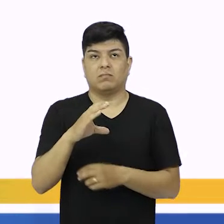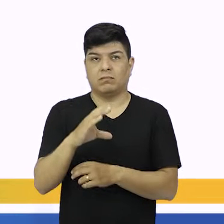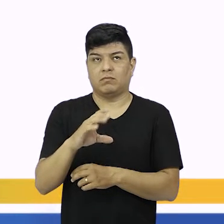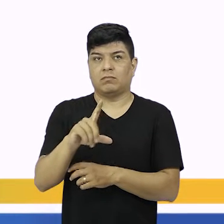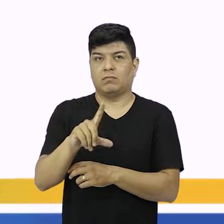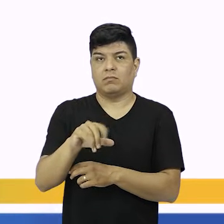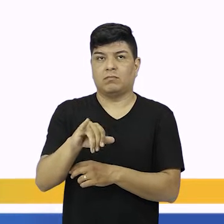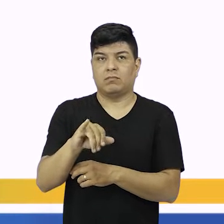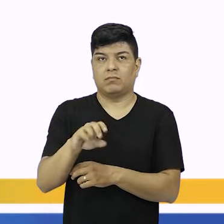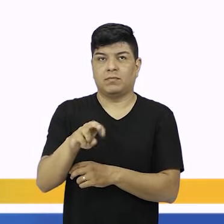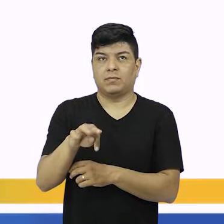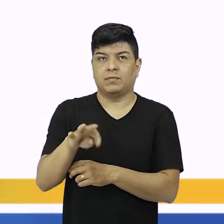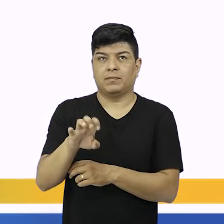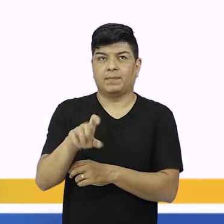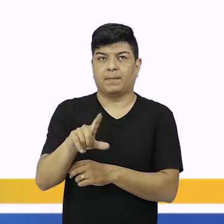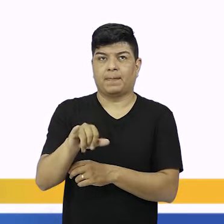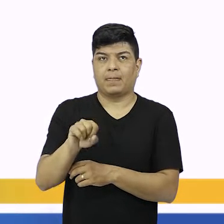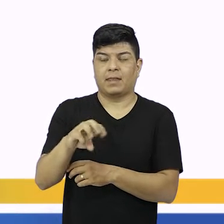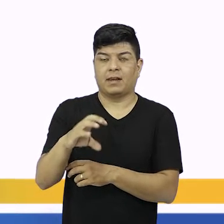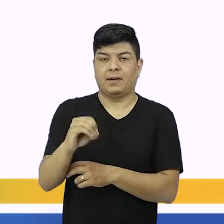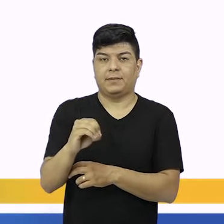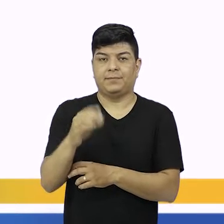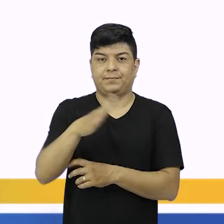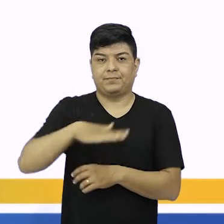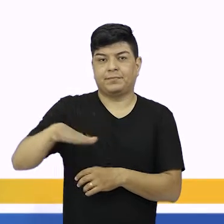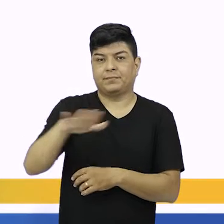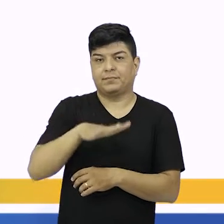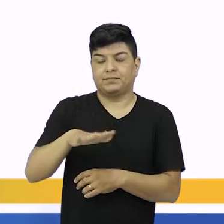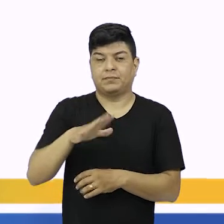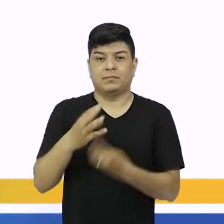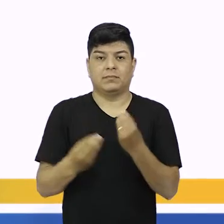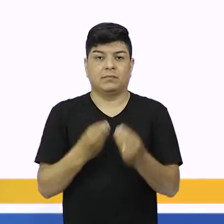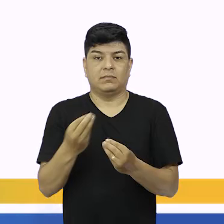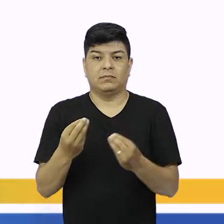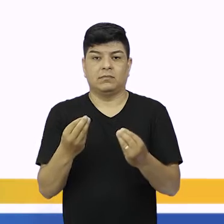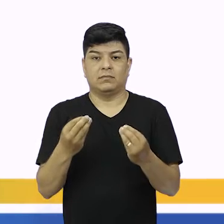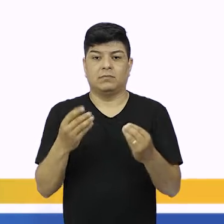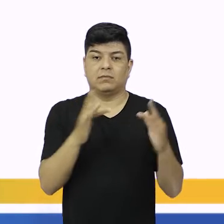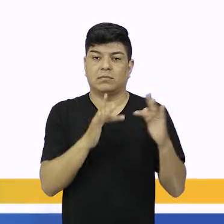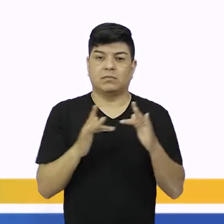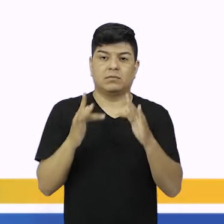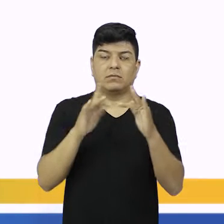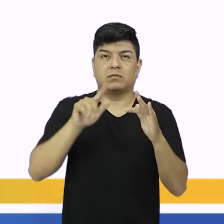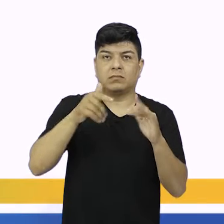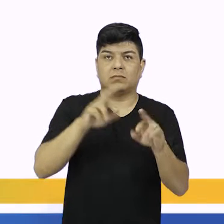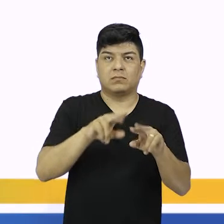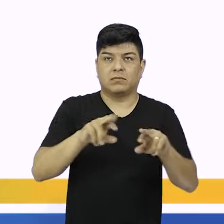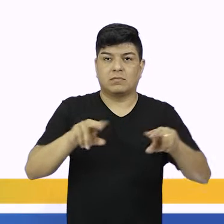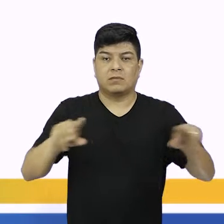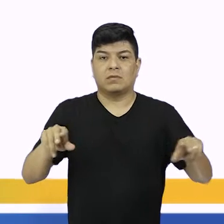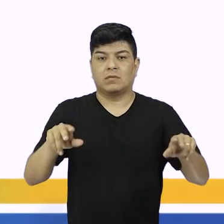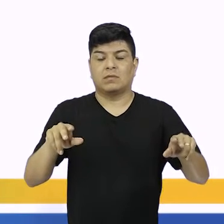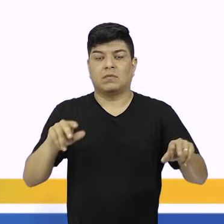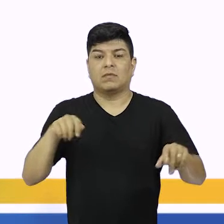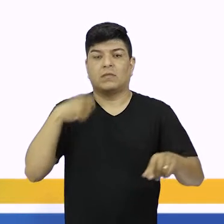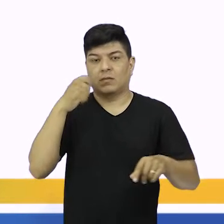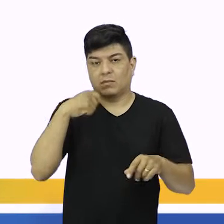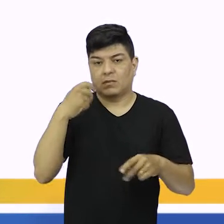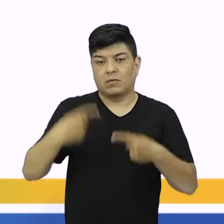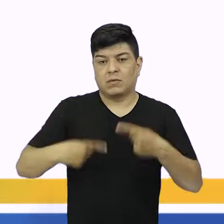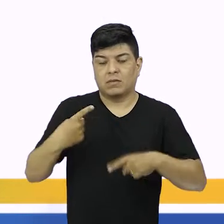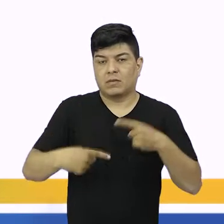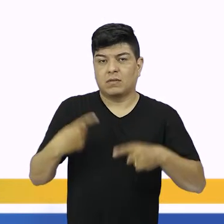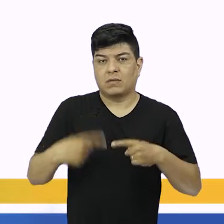né, que se caracteriza de maneira geral por uma forma de relação entre diferentes atores políticos